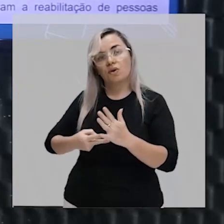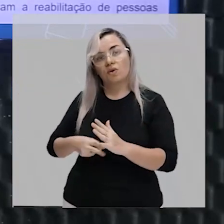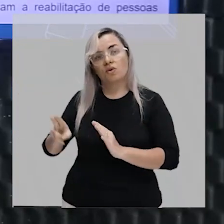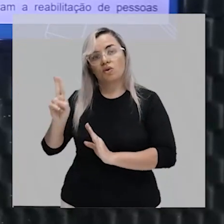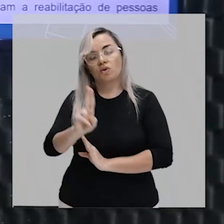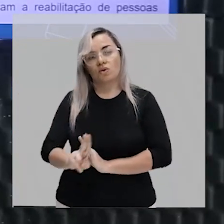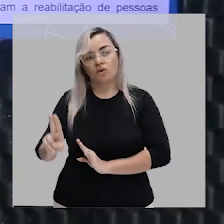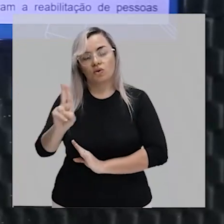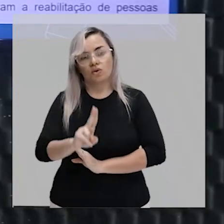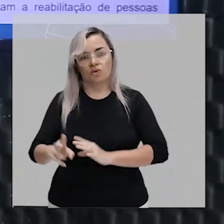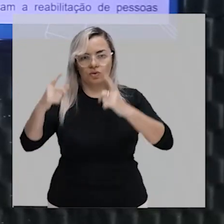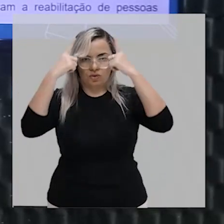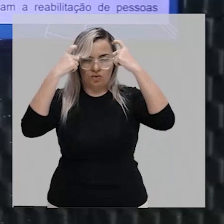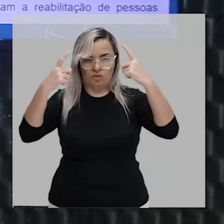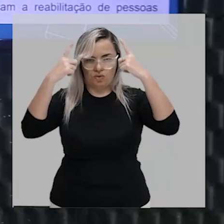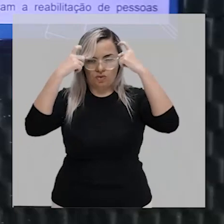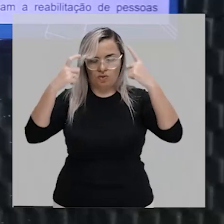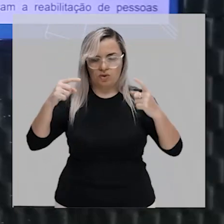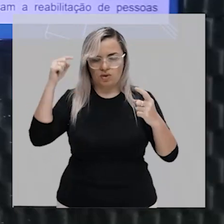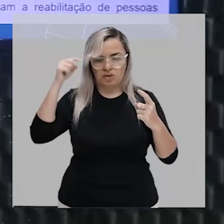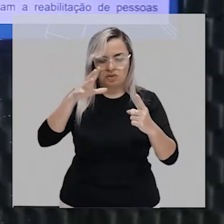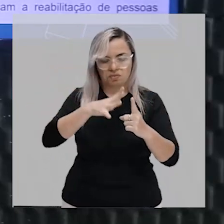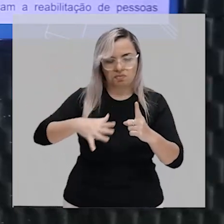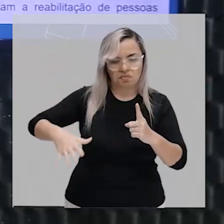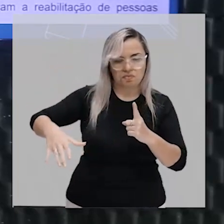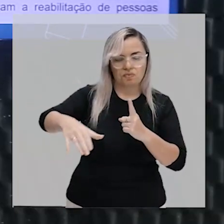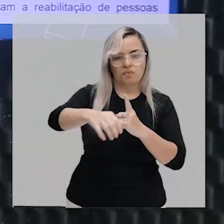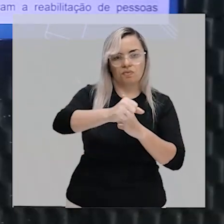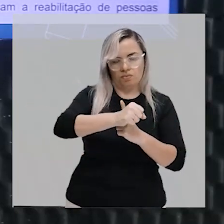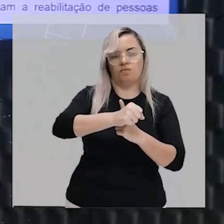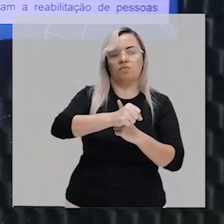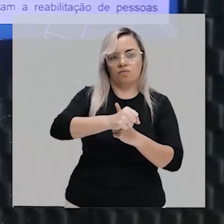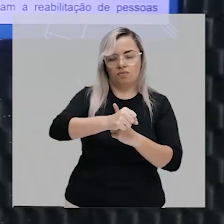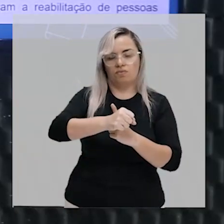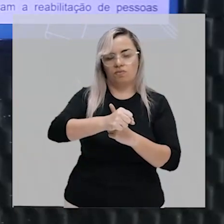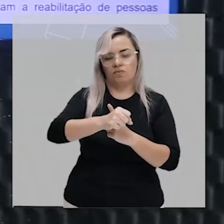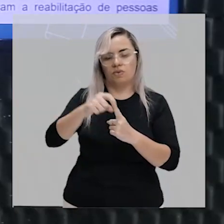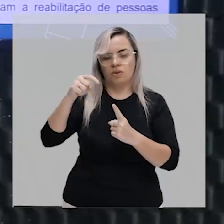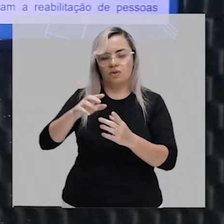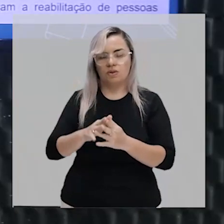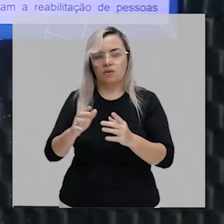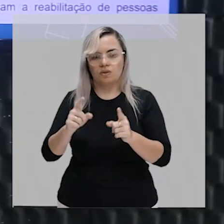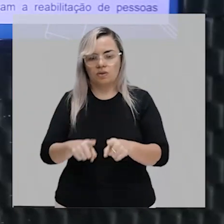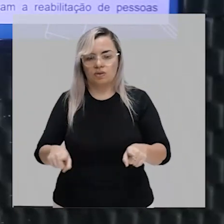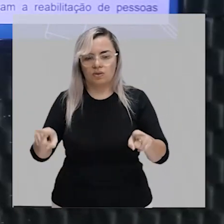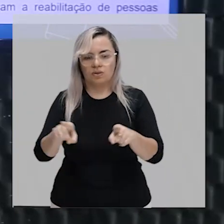violência contra essas sociedades. Significava